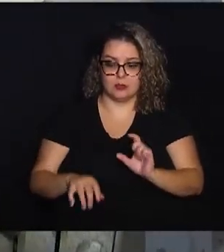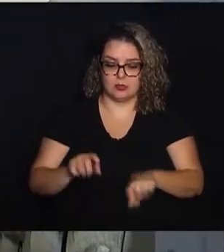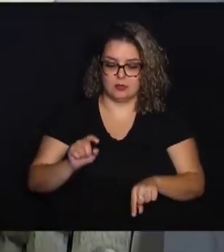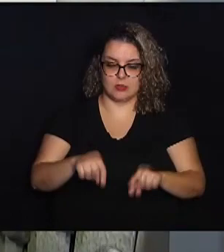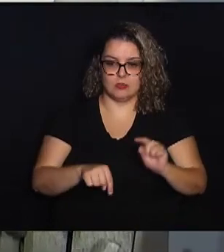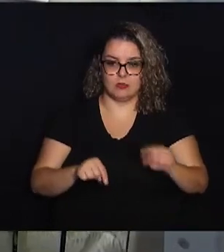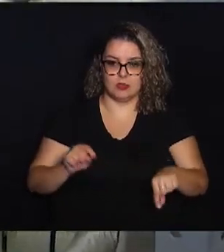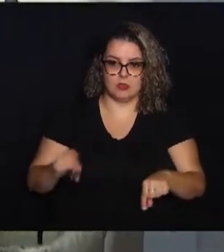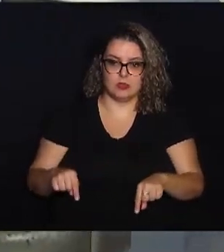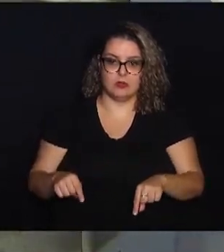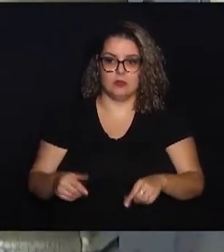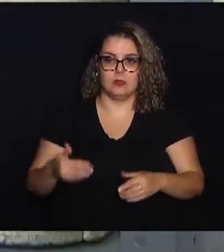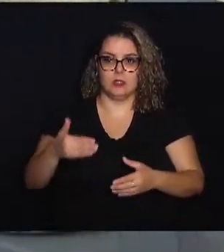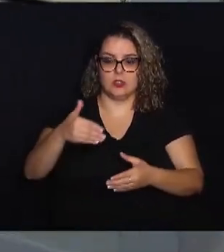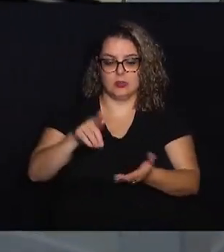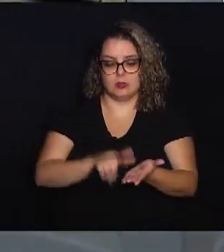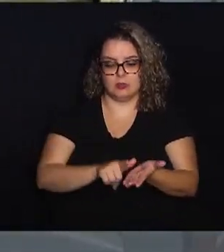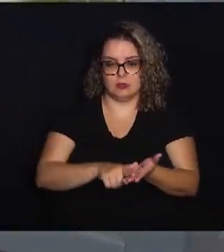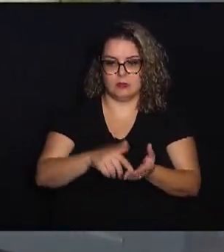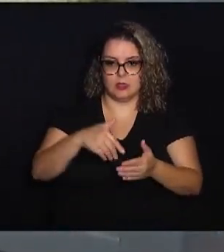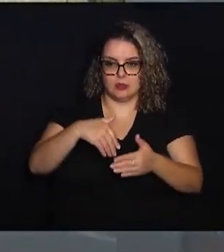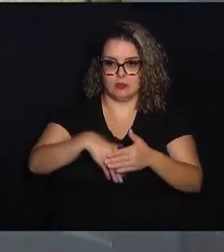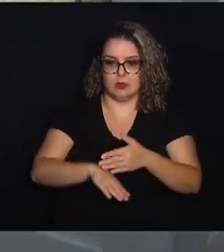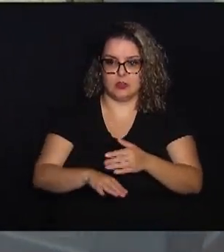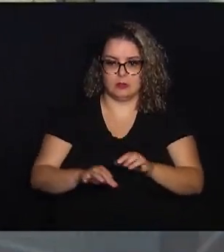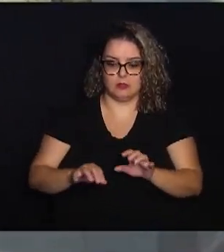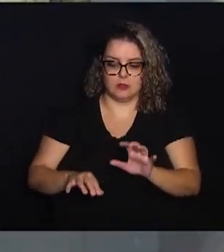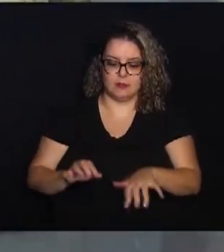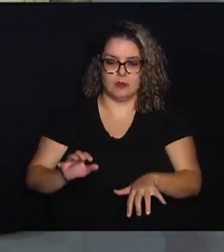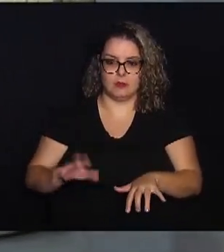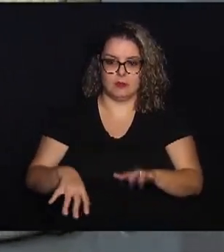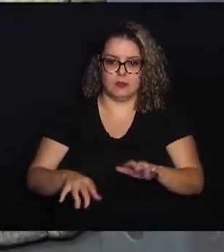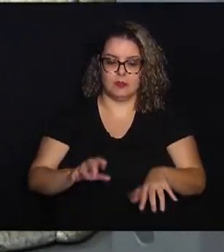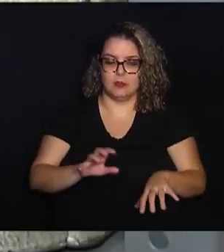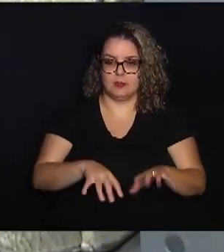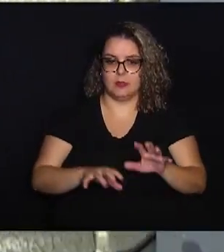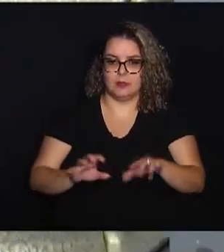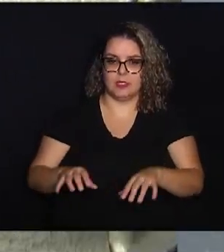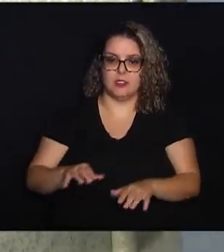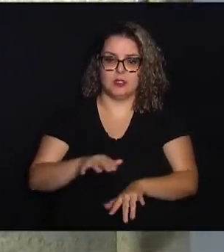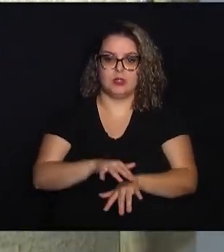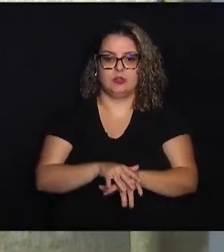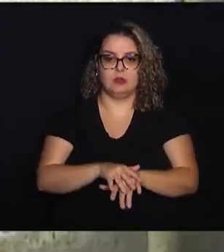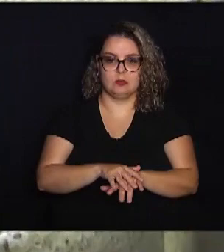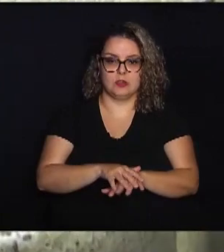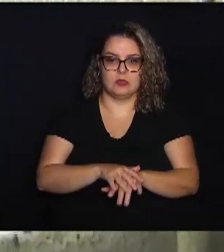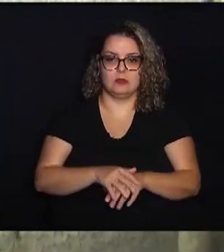então é inserido papel e aqui na máquina tem o teclado em Braille,